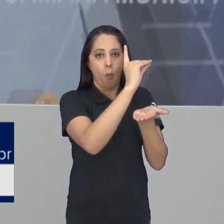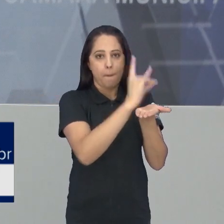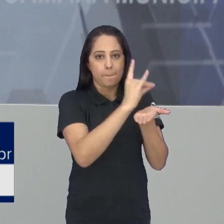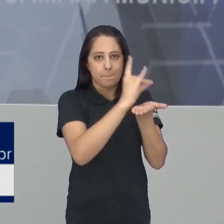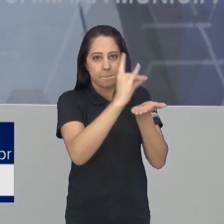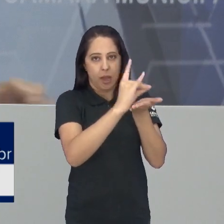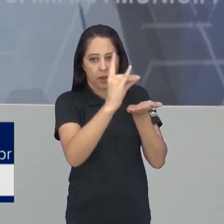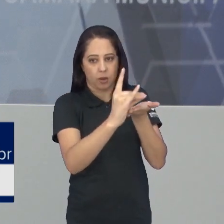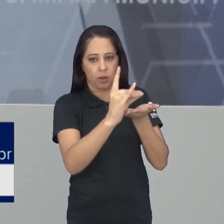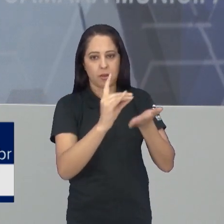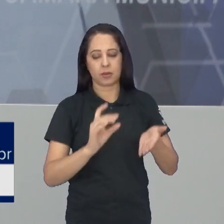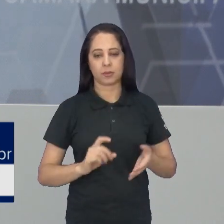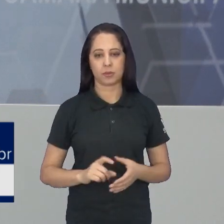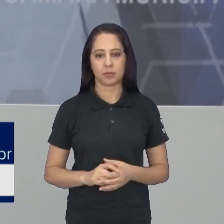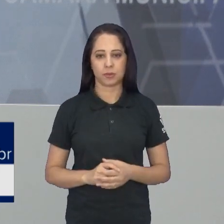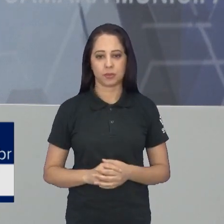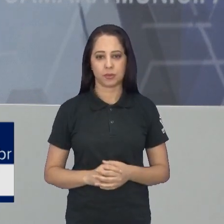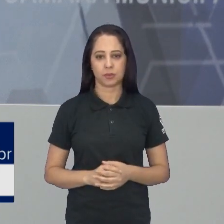Obrigado.